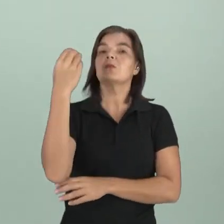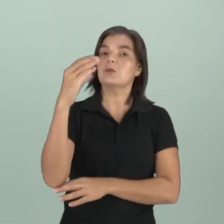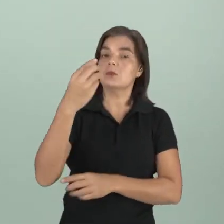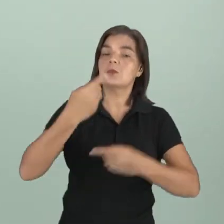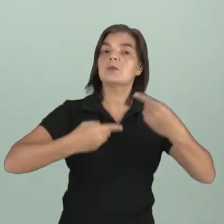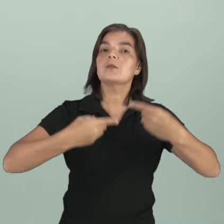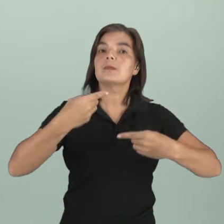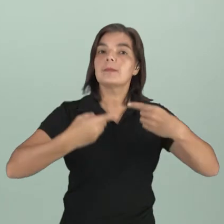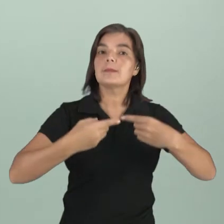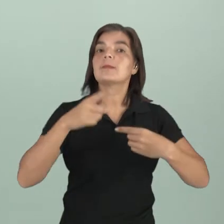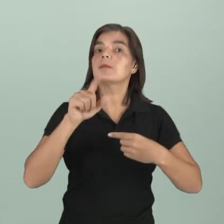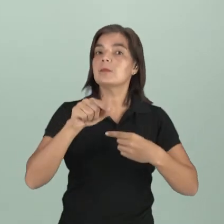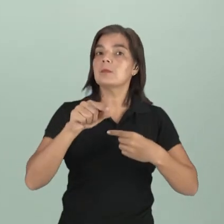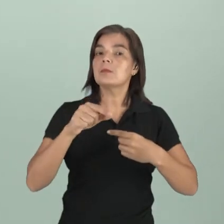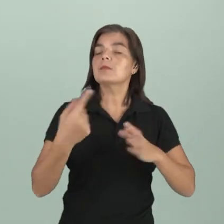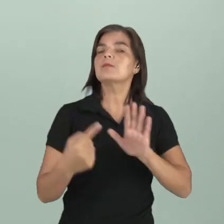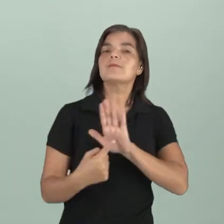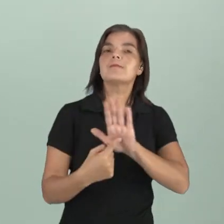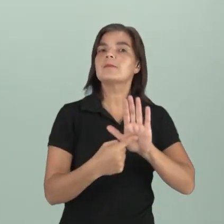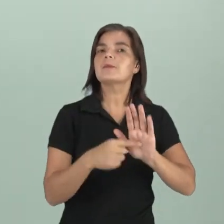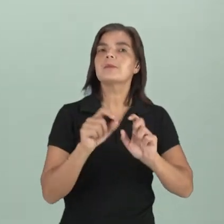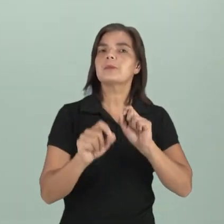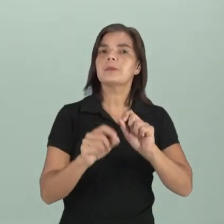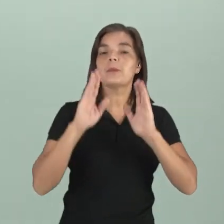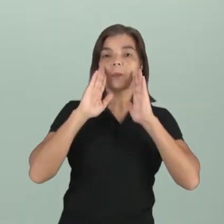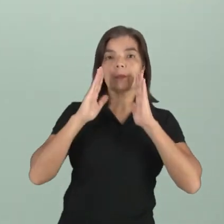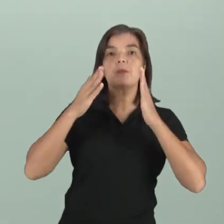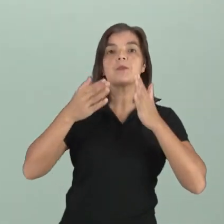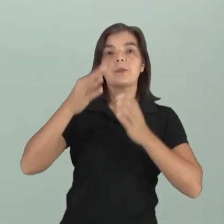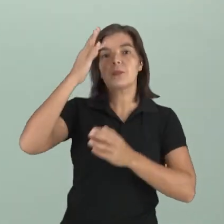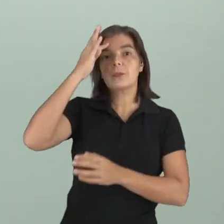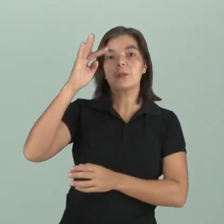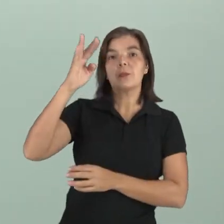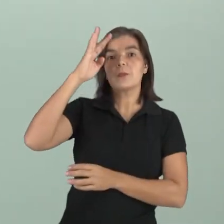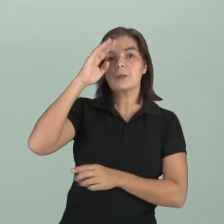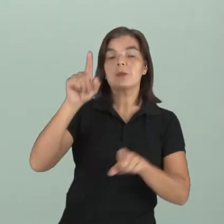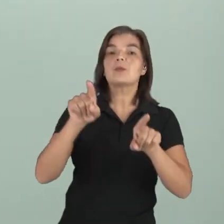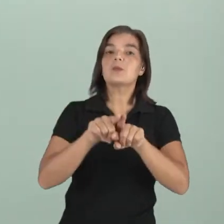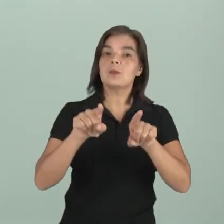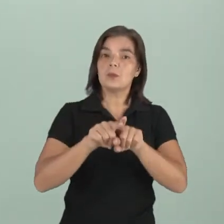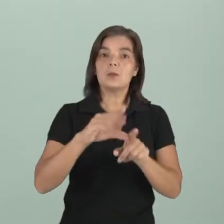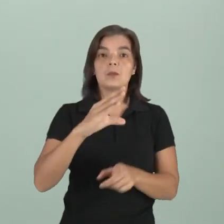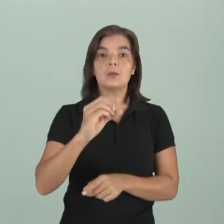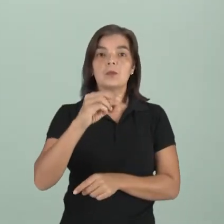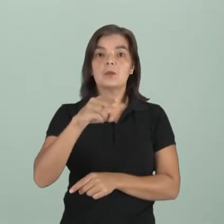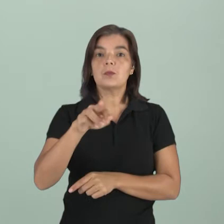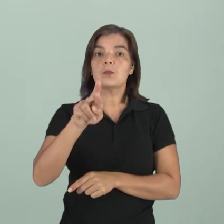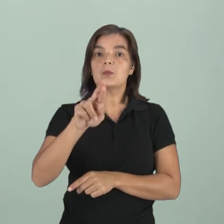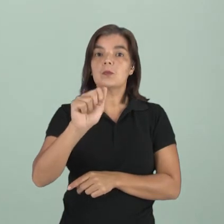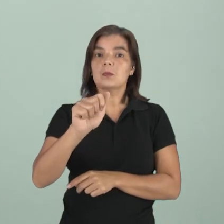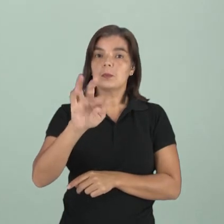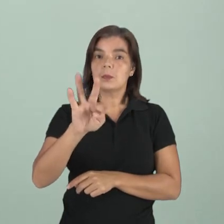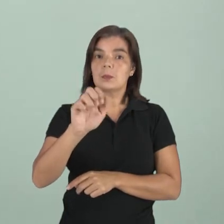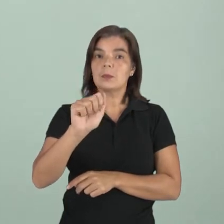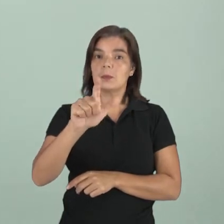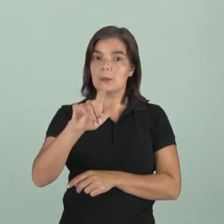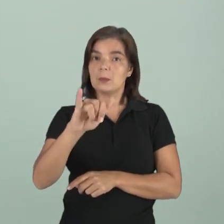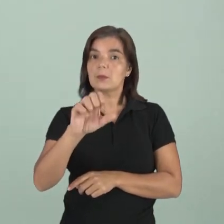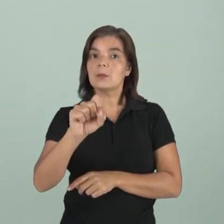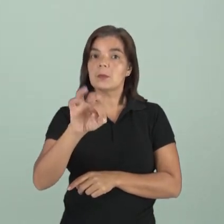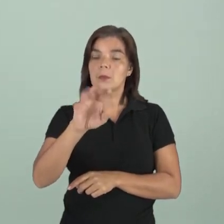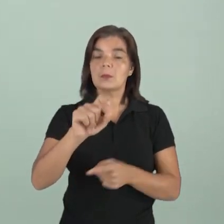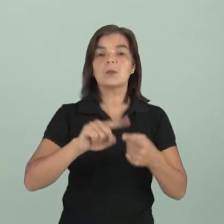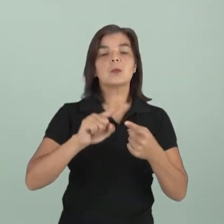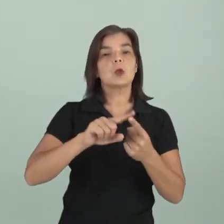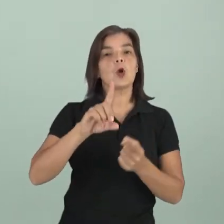ciência política, ela nos traz a visão dos teóricos contratualistas. E os teóricos contratualistas,